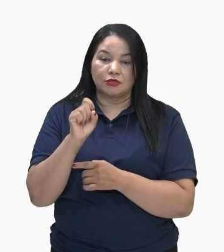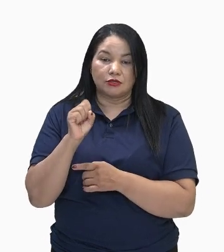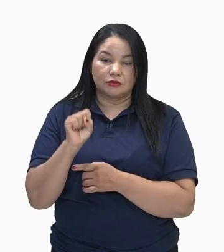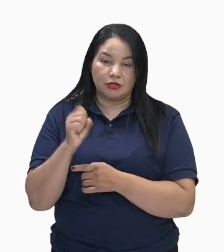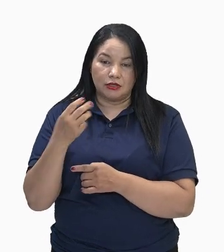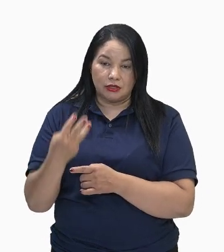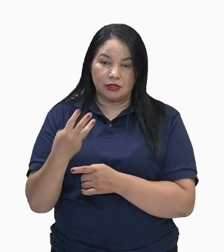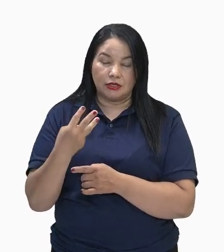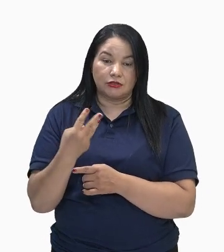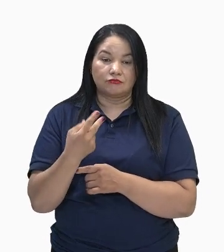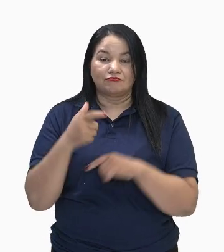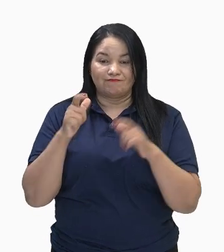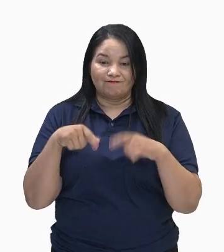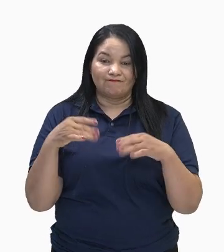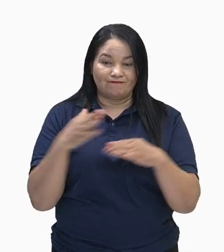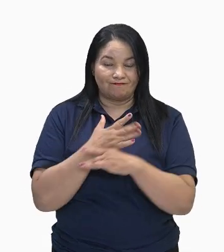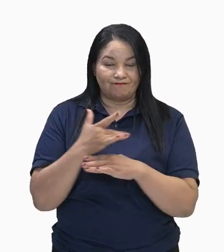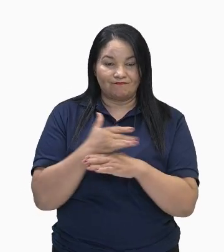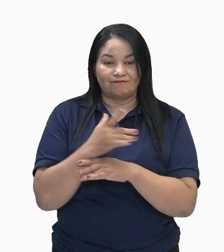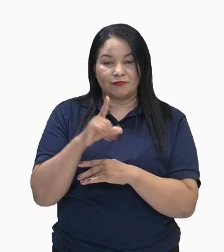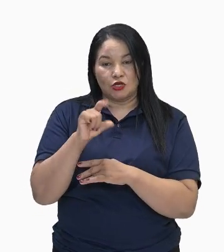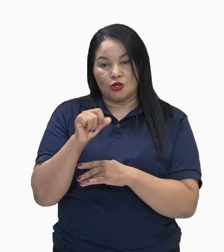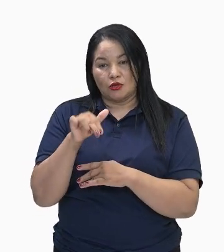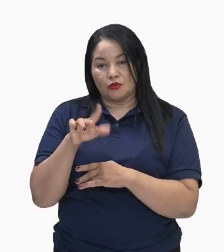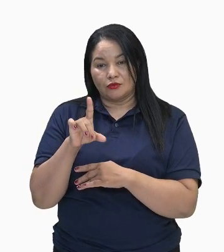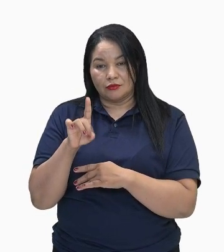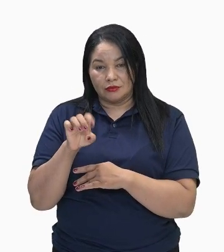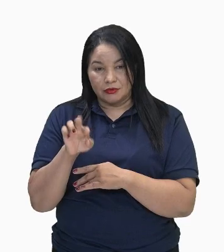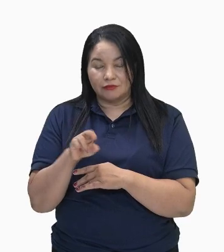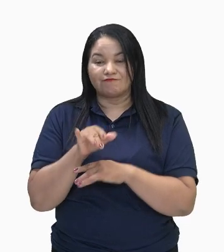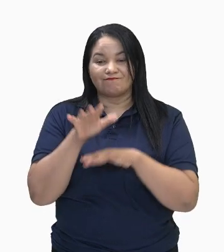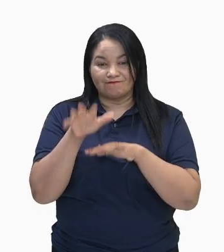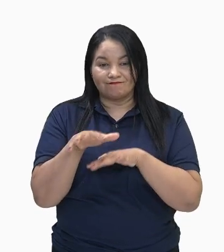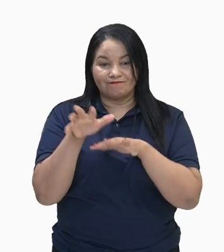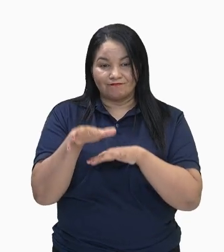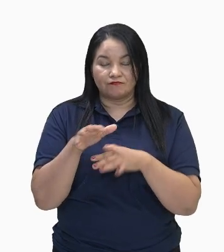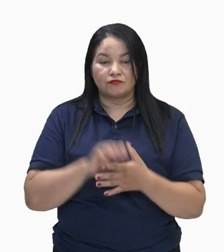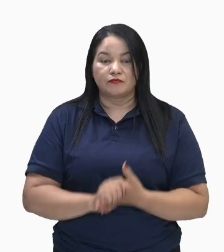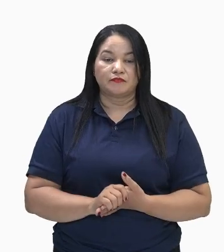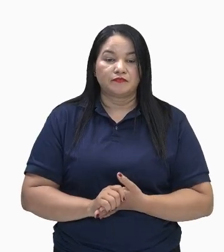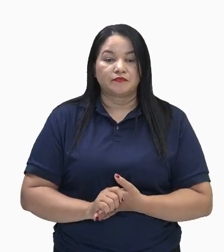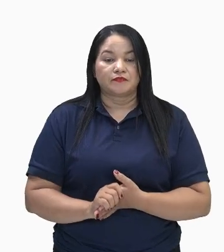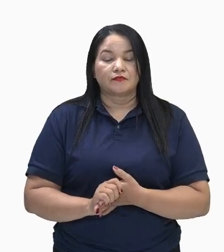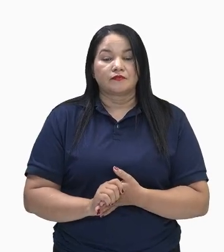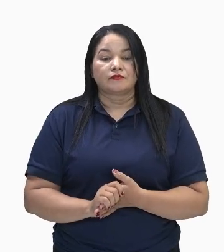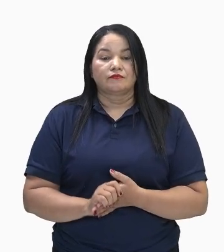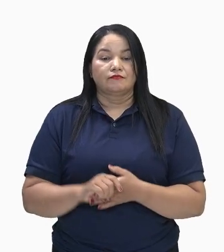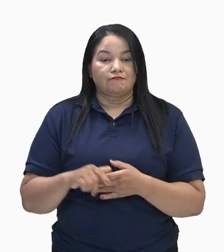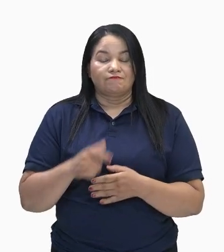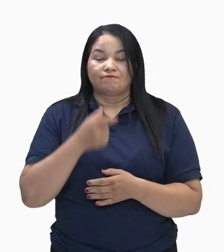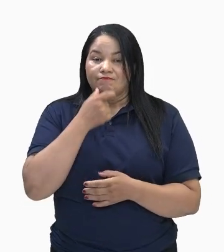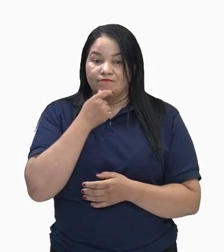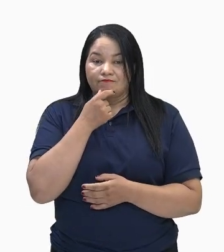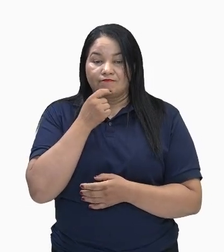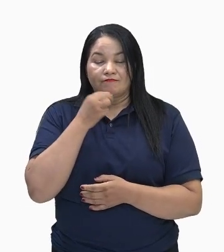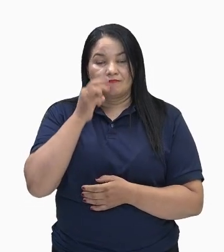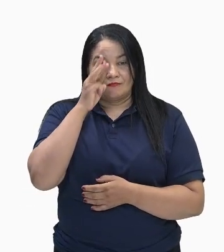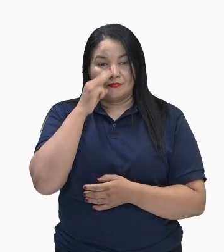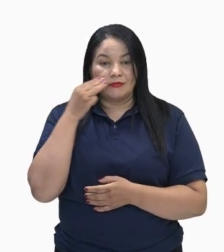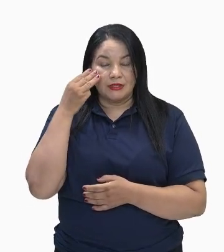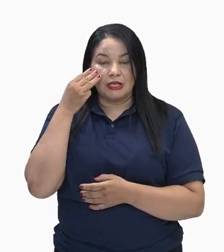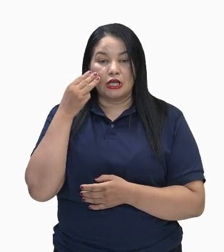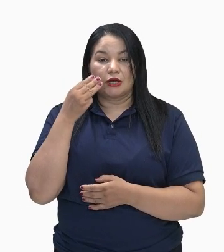1883, na cidade de Londres, no Reino Unido. Marx, como é mais conhecido,